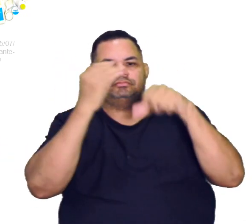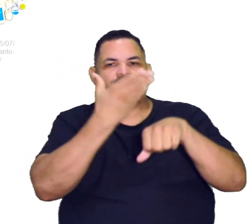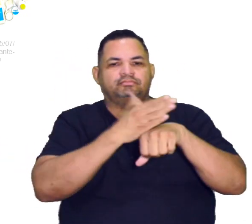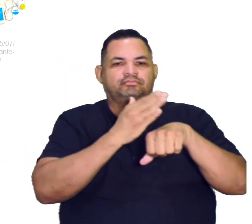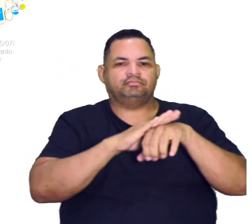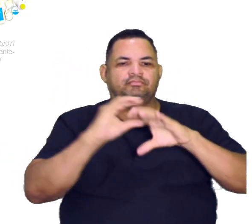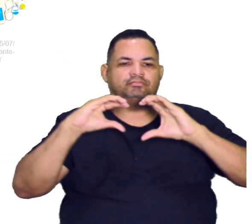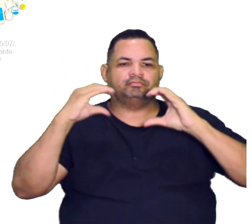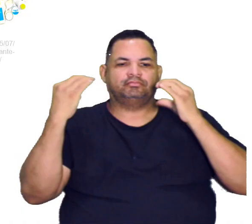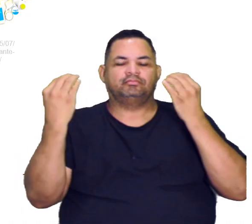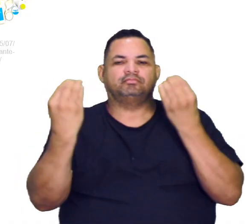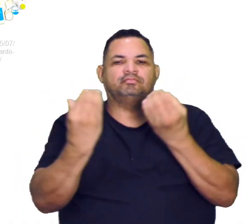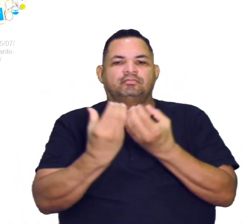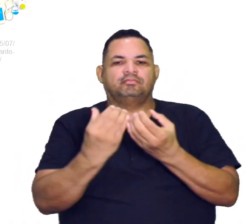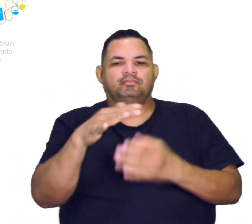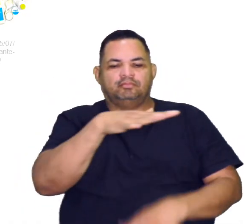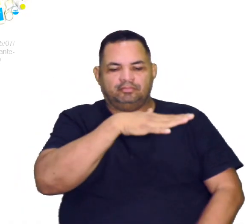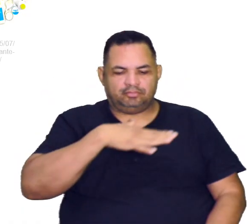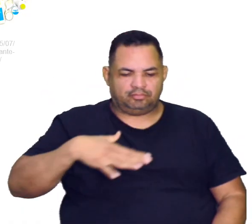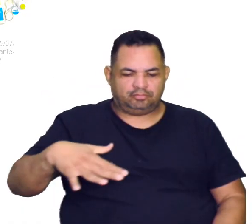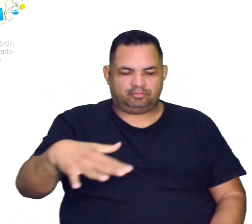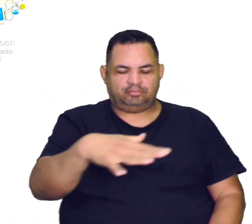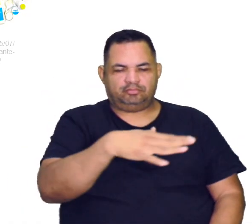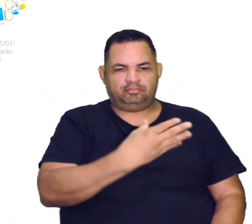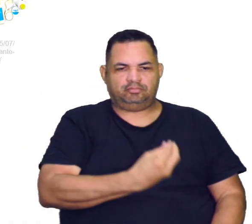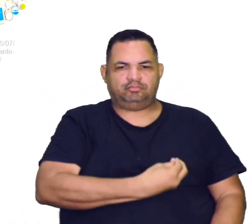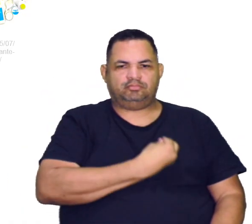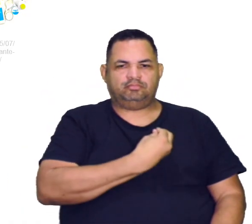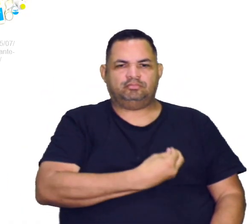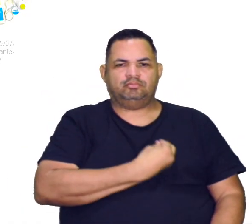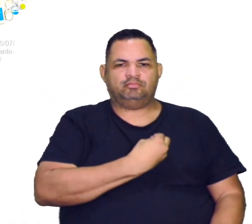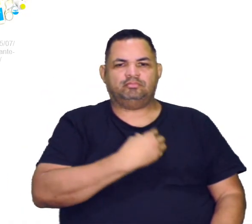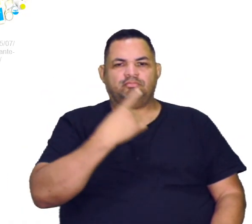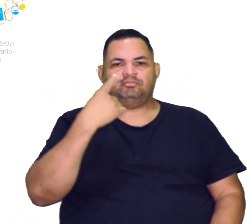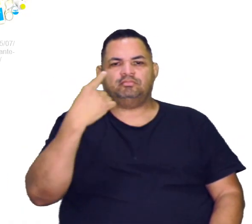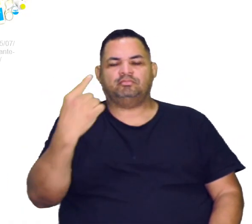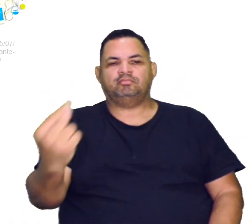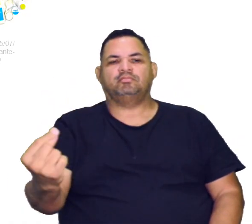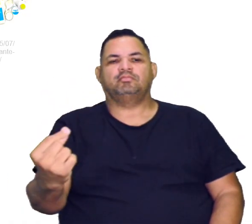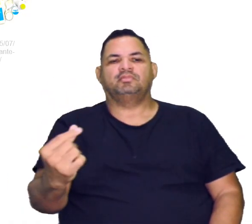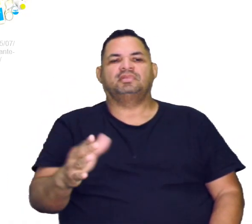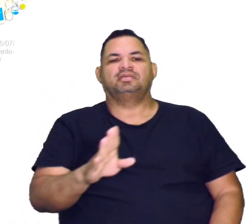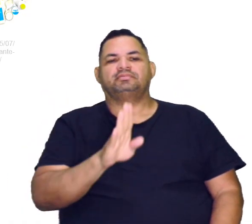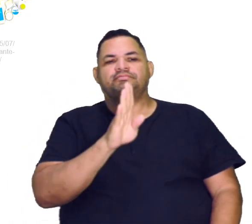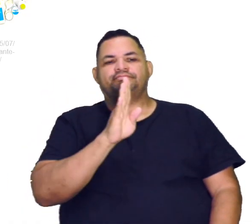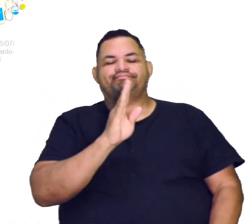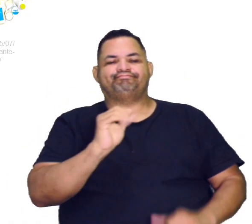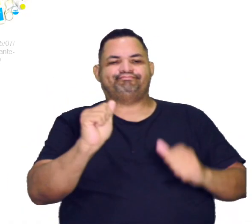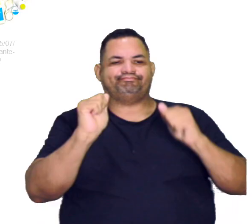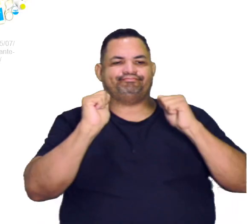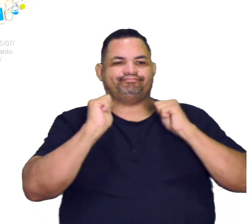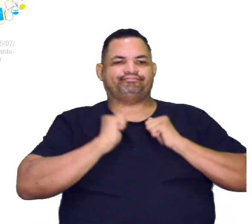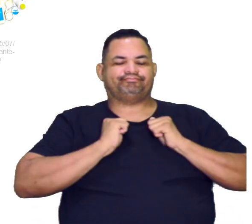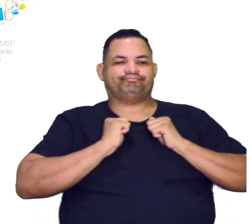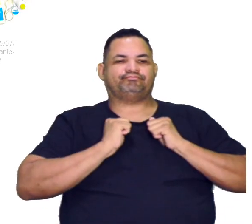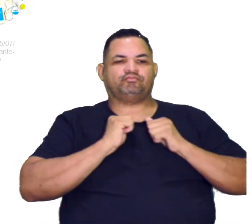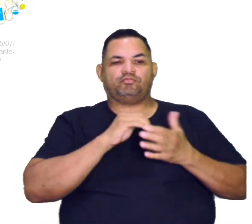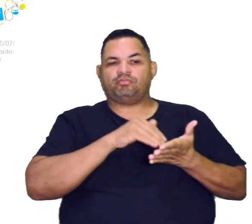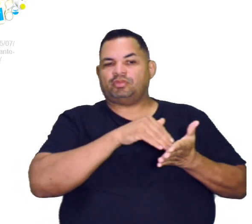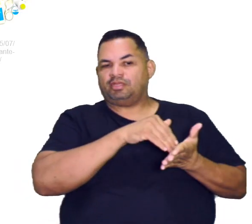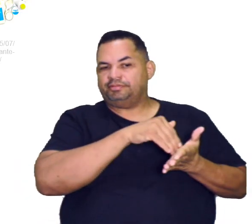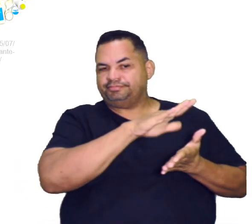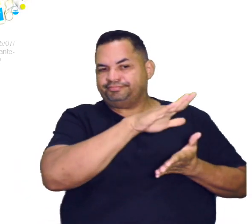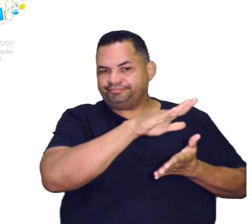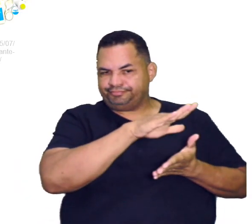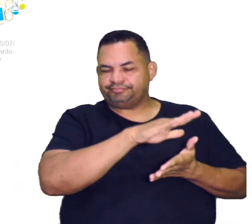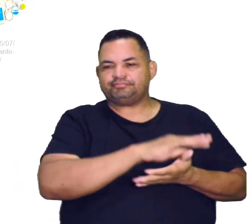na nossa comunidade, no espaço em que a gente está aí, fugindo do sedentarismo. Isso não pertence a